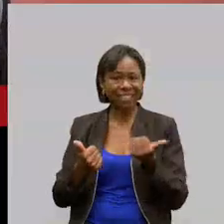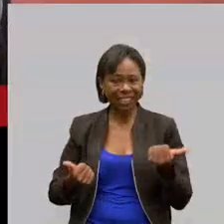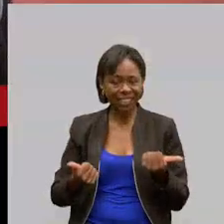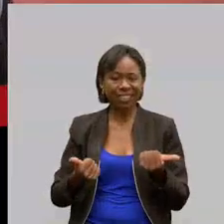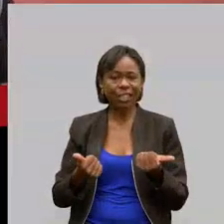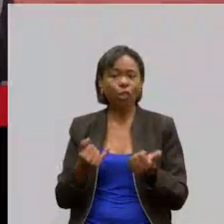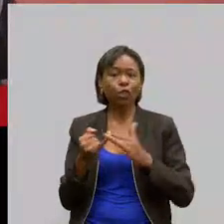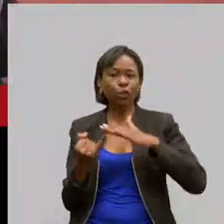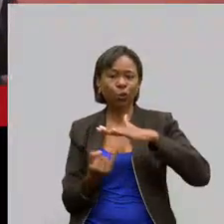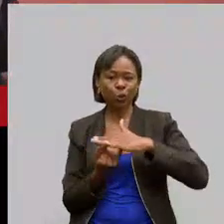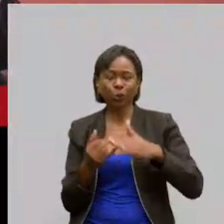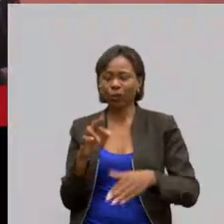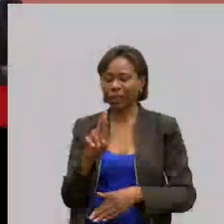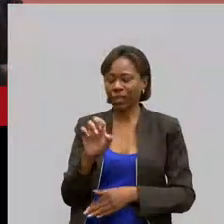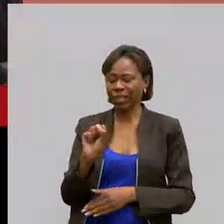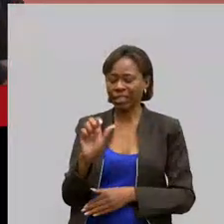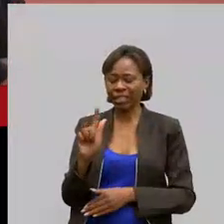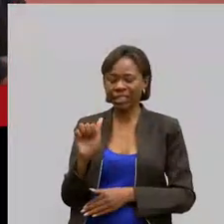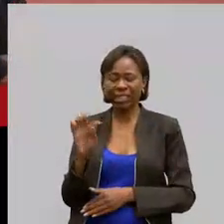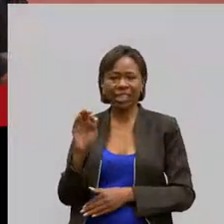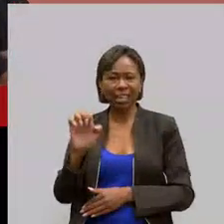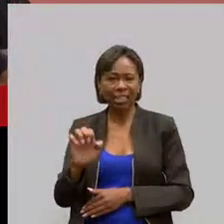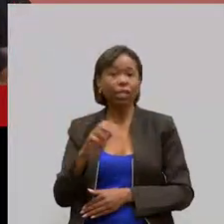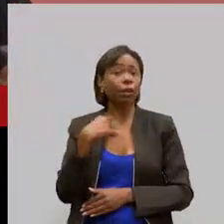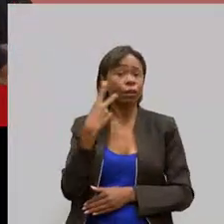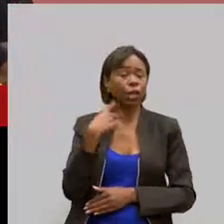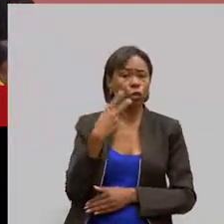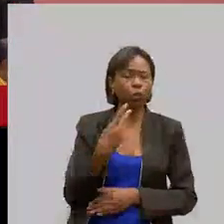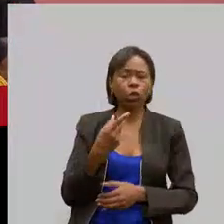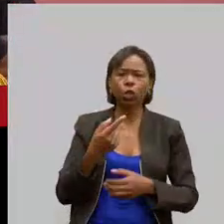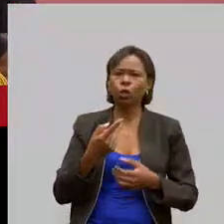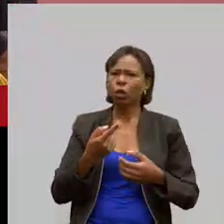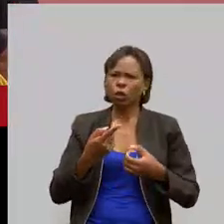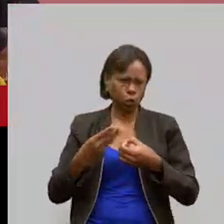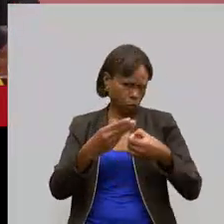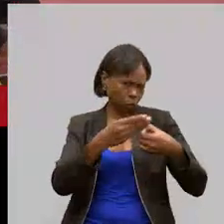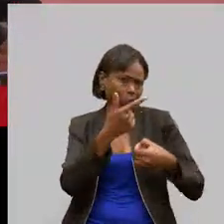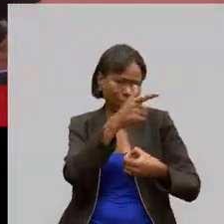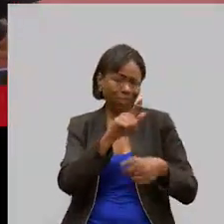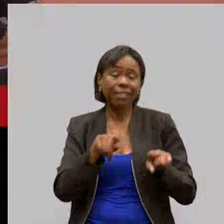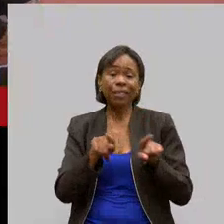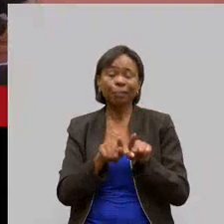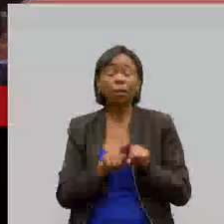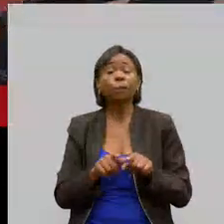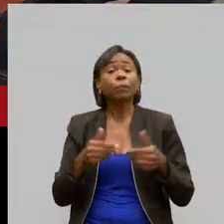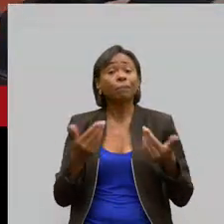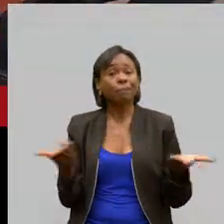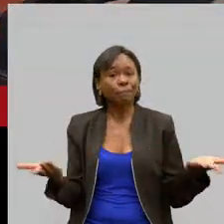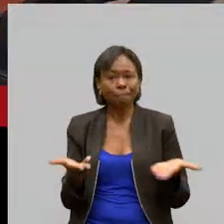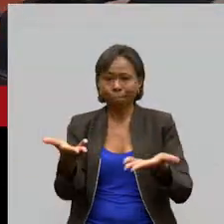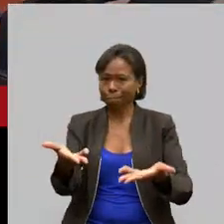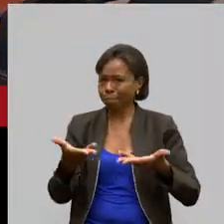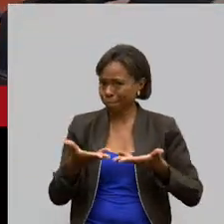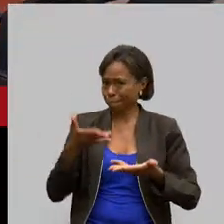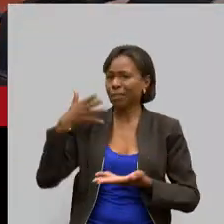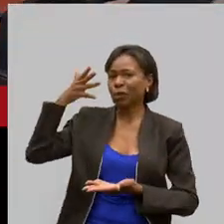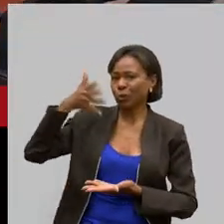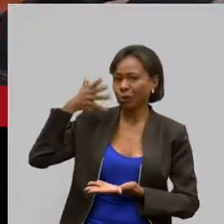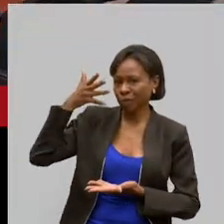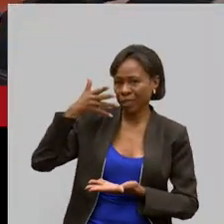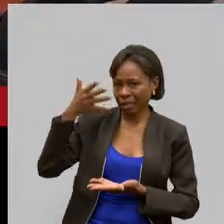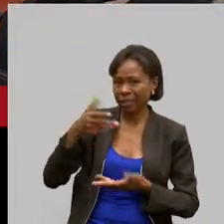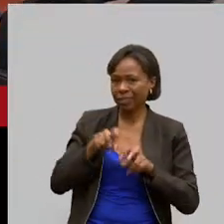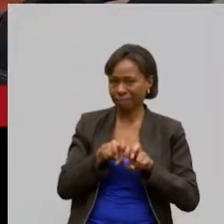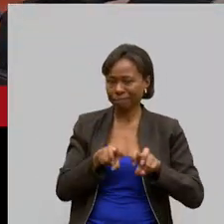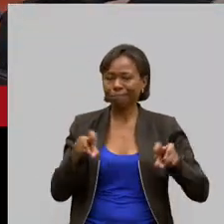lá do município de Teixeira seja bem-vinda e vamos agora passar a palavra pros convidados da mesa né gente vamos ouvir agora os convidados